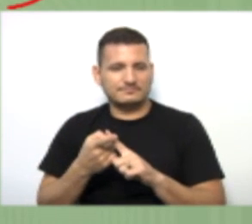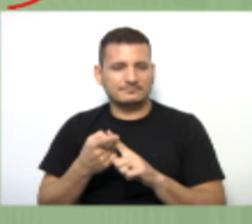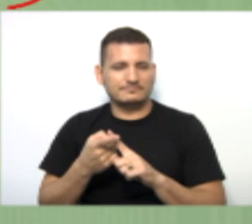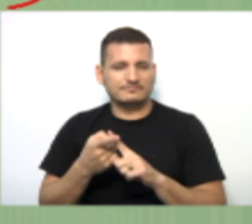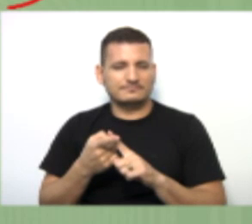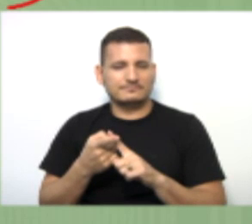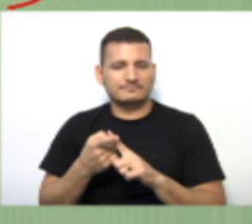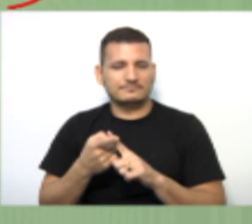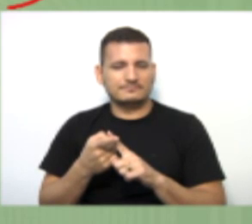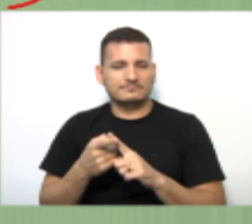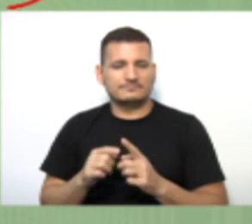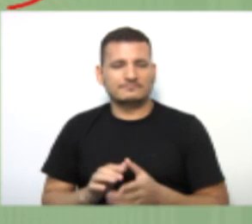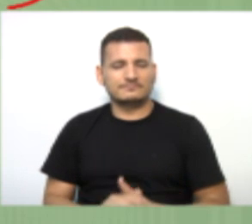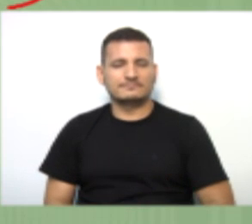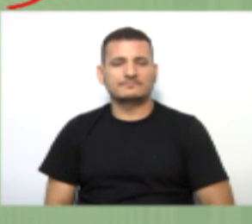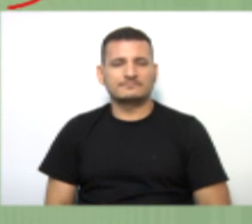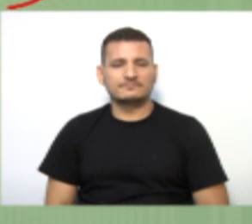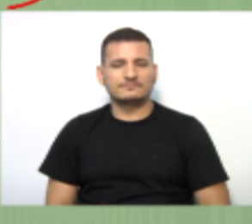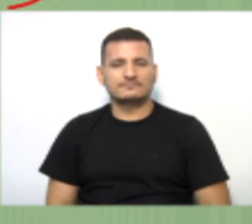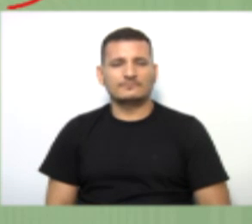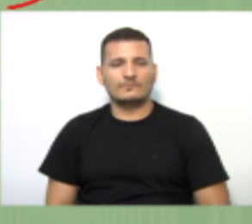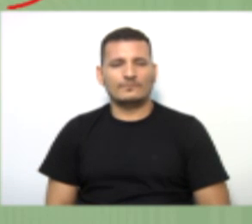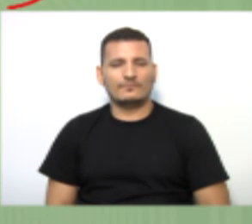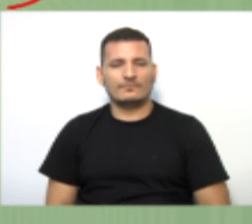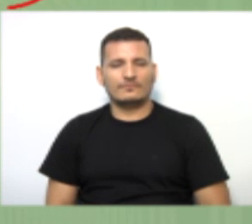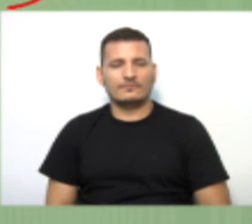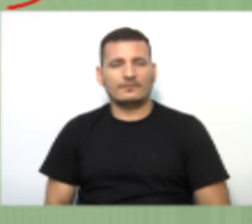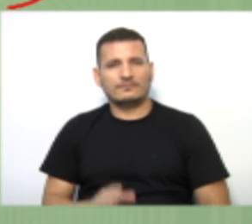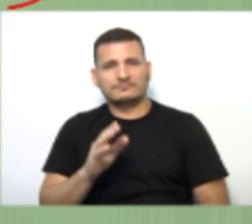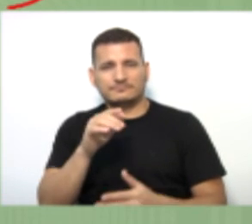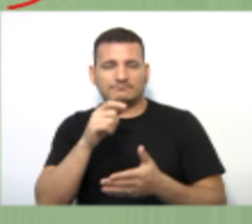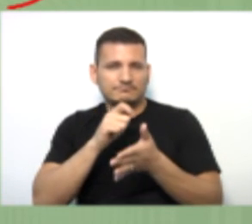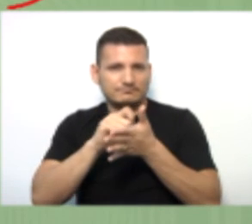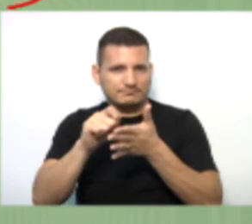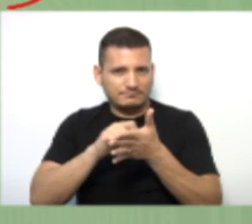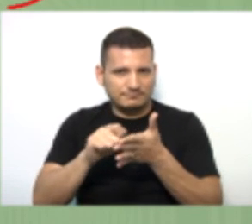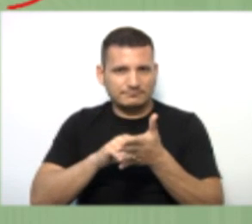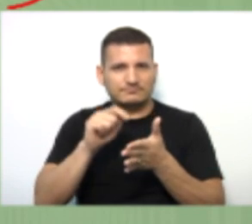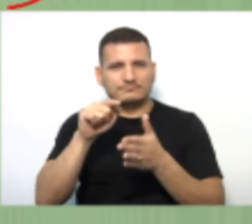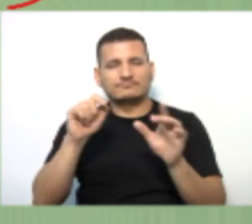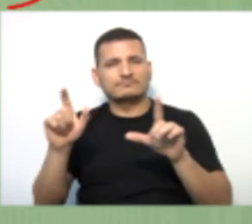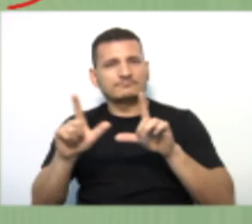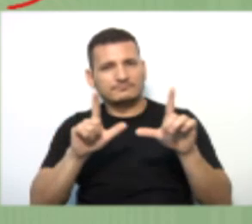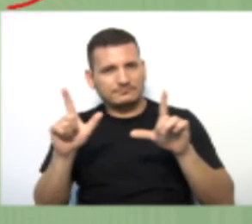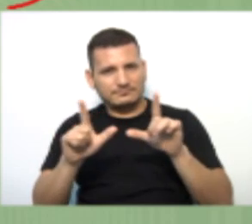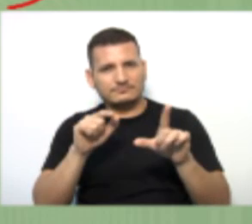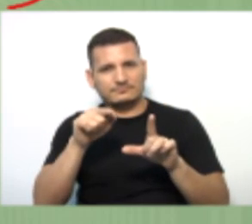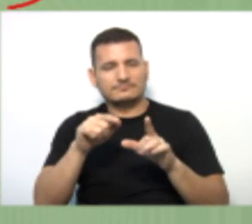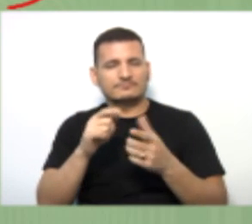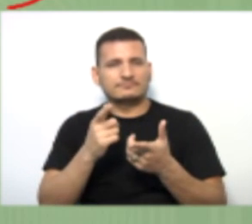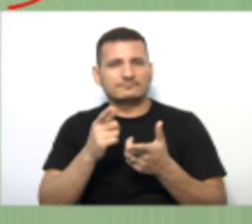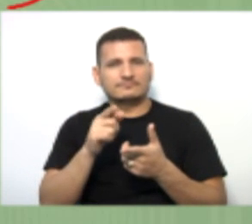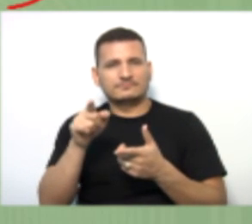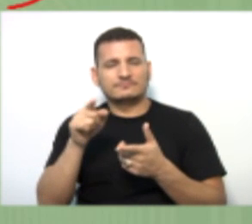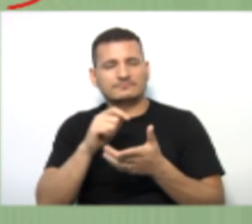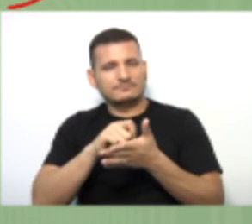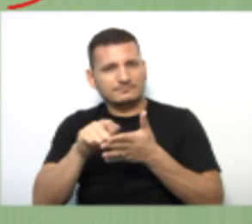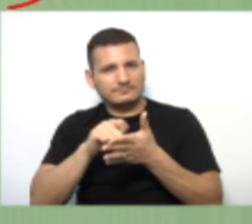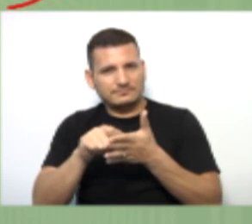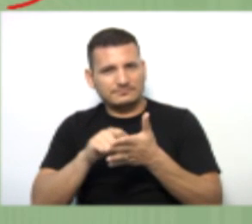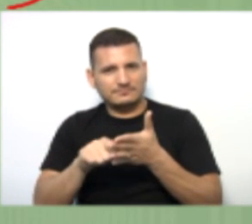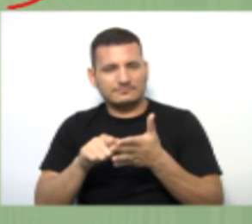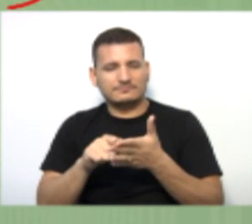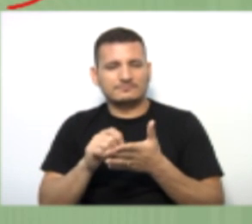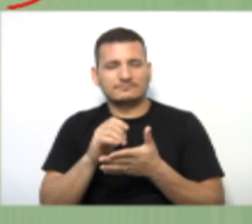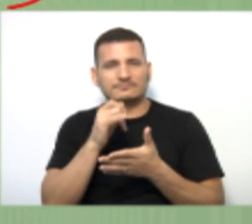Se destravando de algumas coisas também. Beleza? Então, quem puder anotar esse slide aqui, quem puder escrever essa solução,